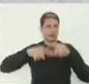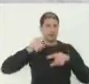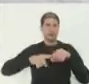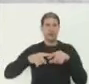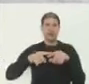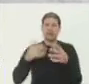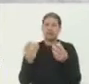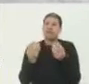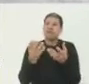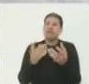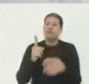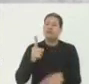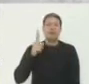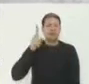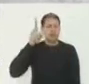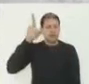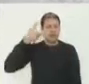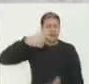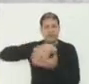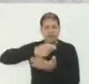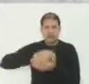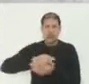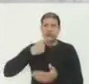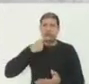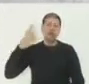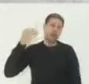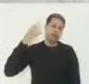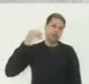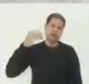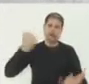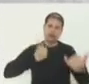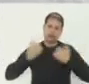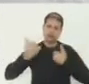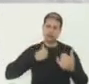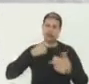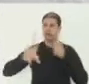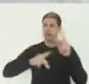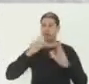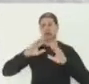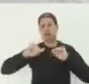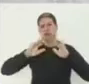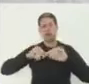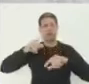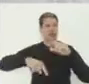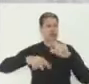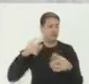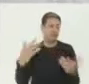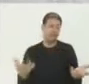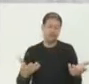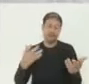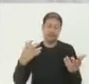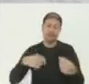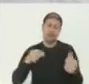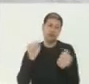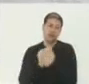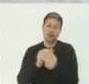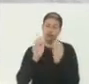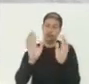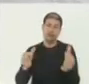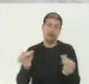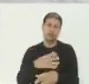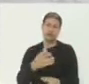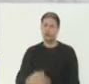que ficar lá na ponta da linha ouvindo essa população solicitando o equipamento que Já devia ter vindo junto eh